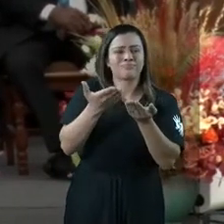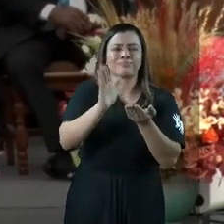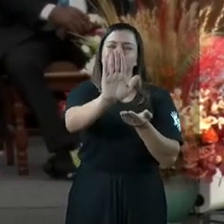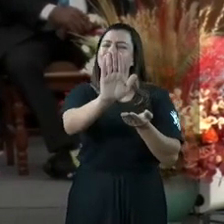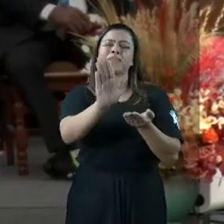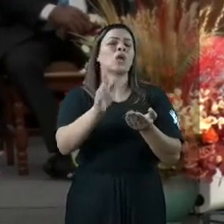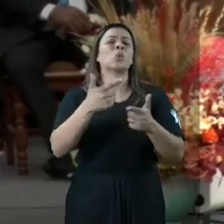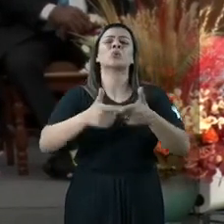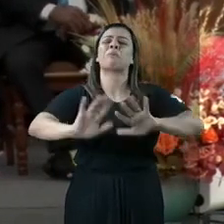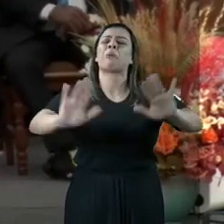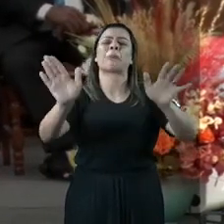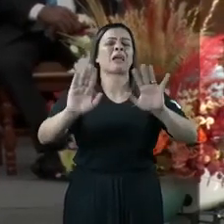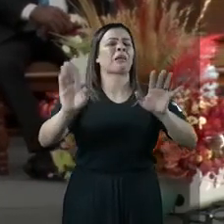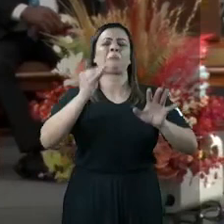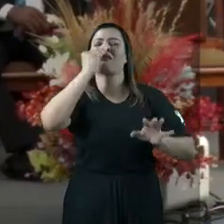ressurreição.